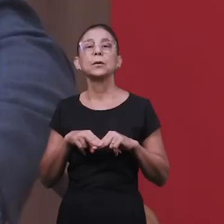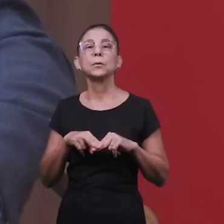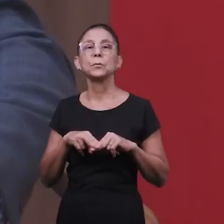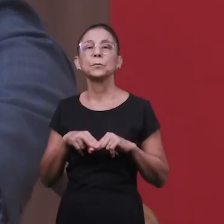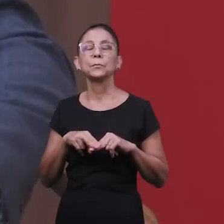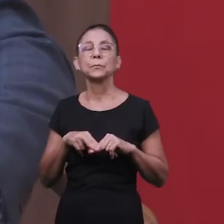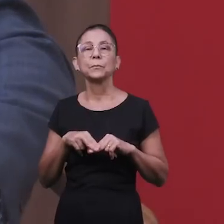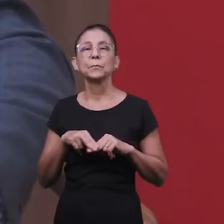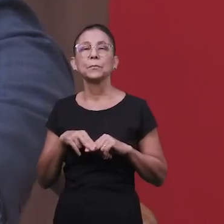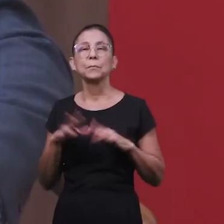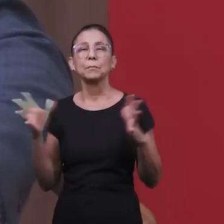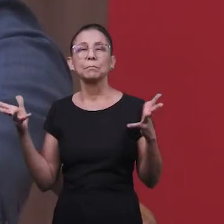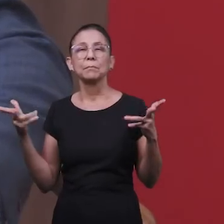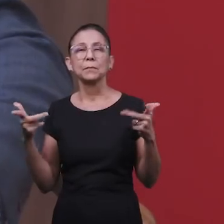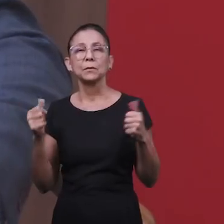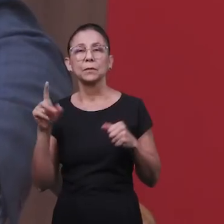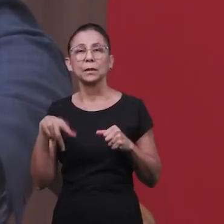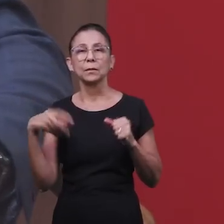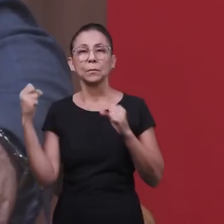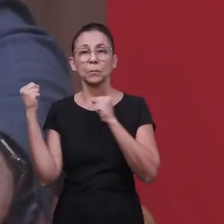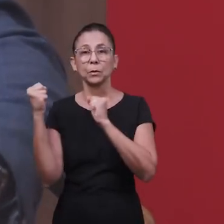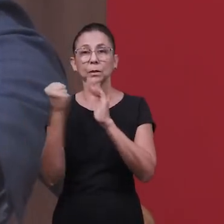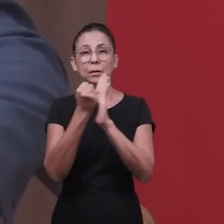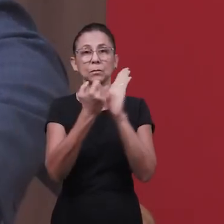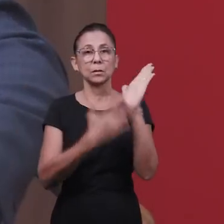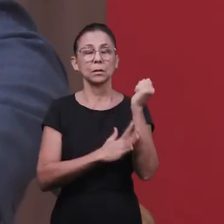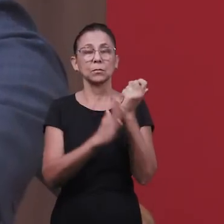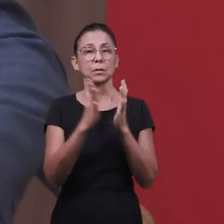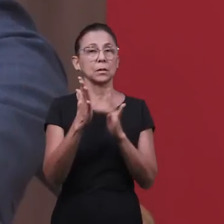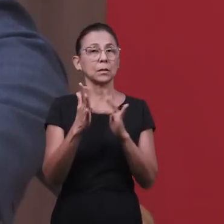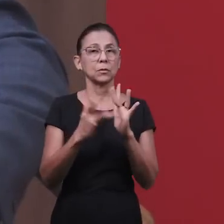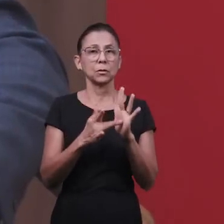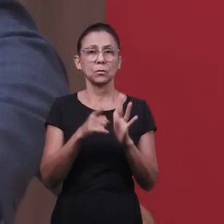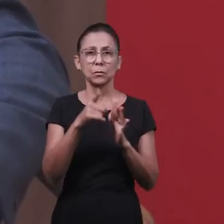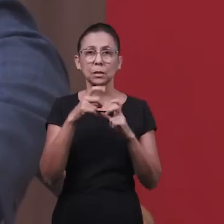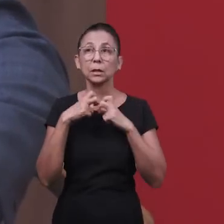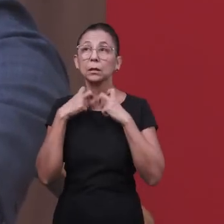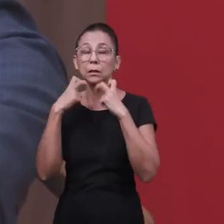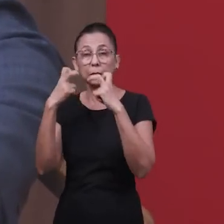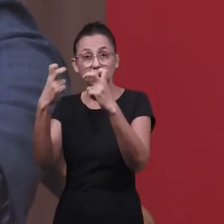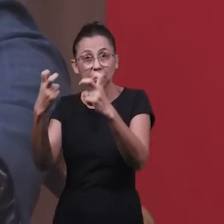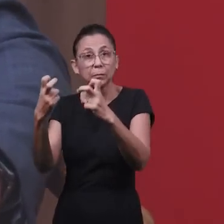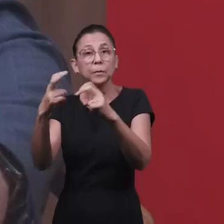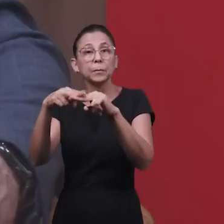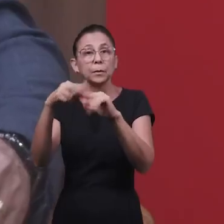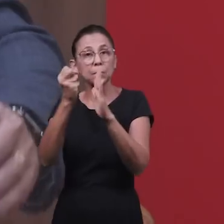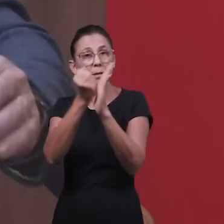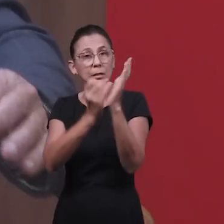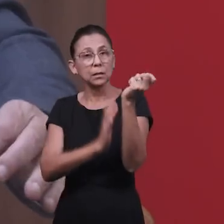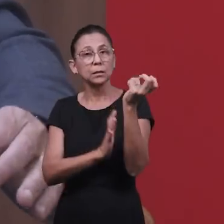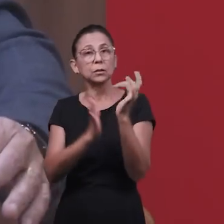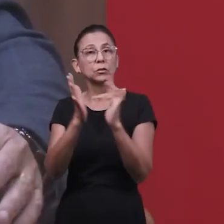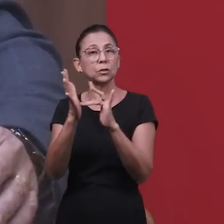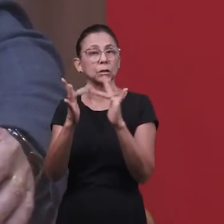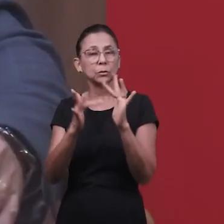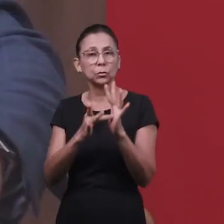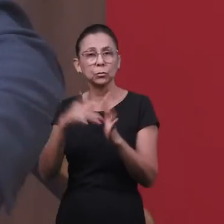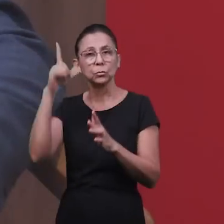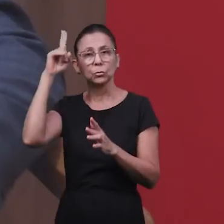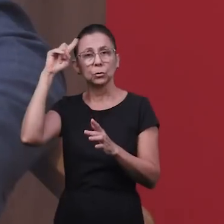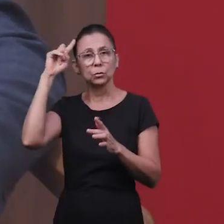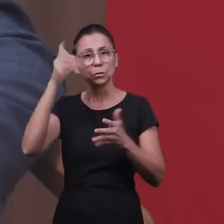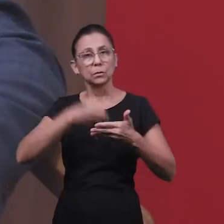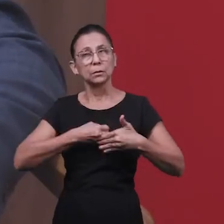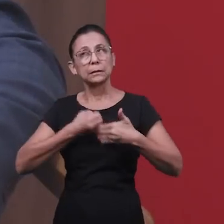extraordinário, que é o poder do sangue de Jesus. Clame por esse sangue. Coloque cada dia a